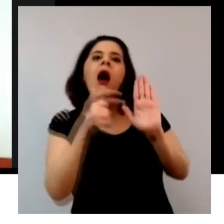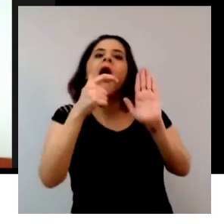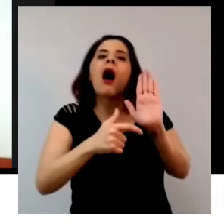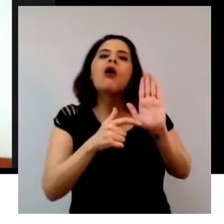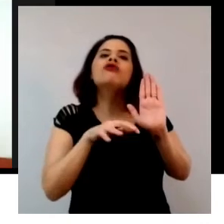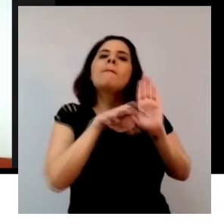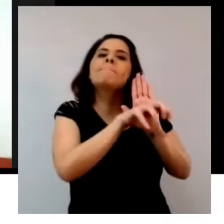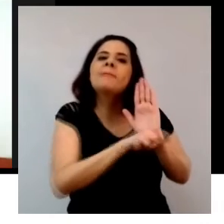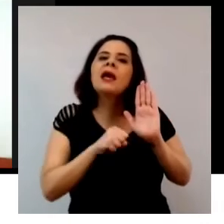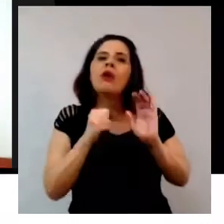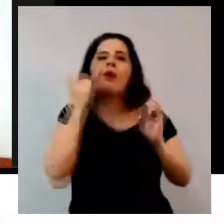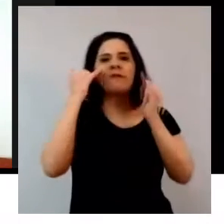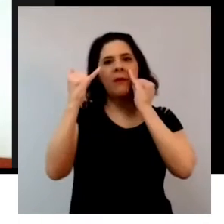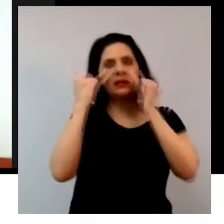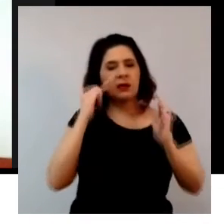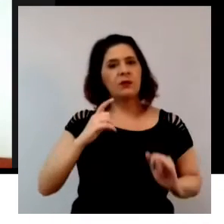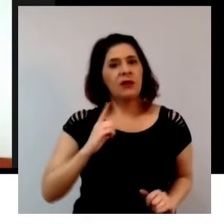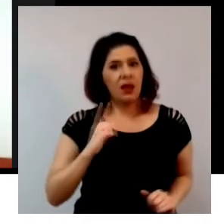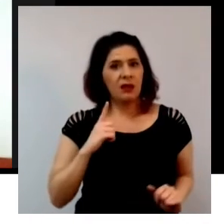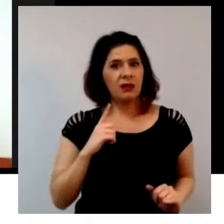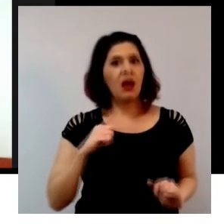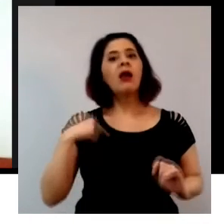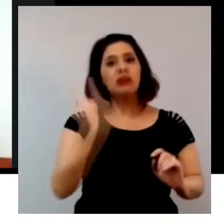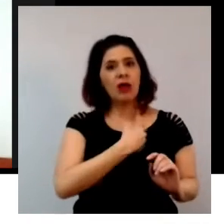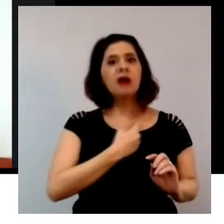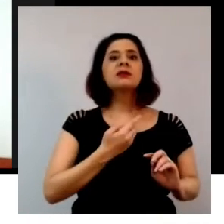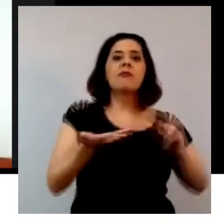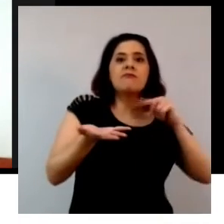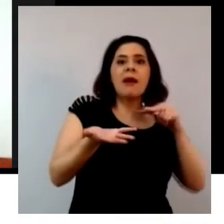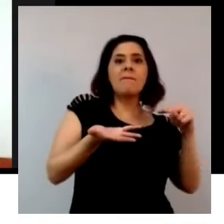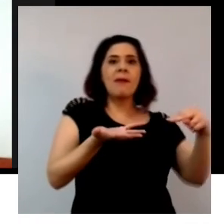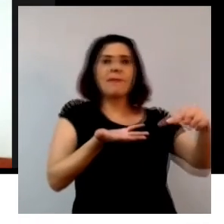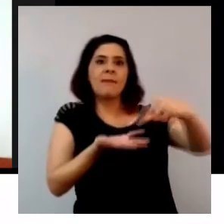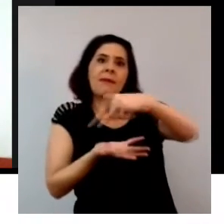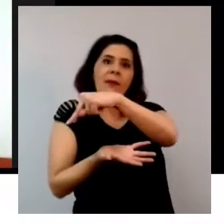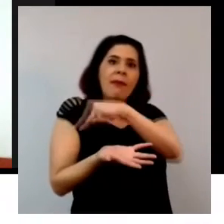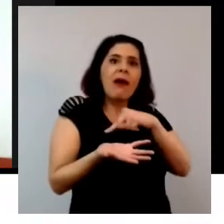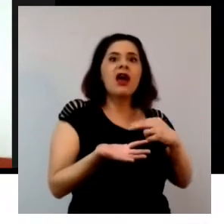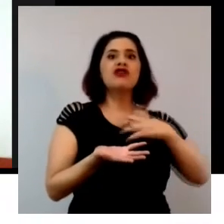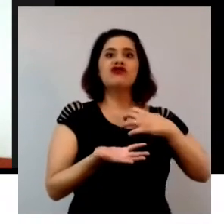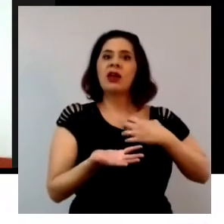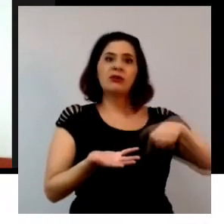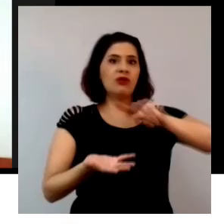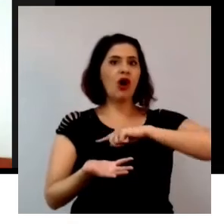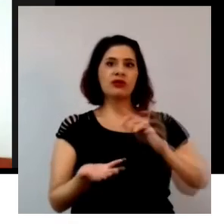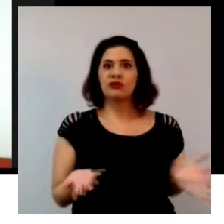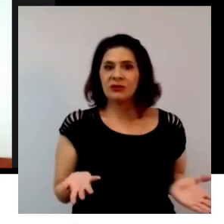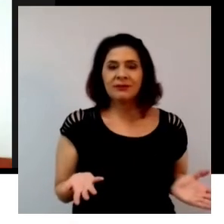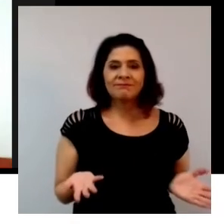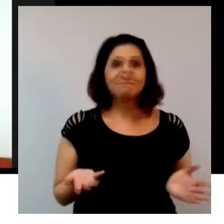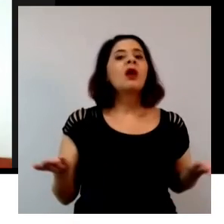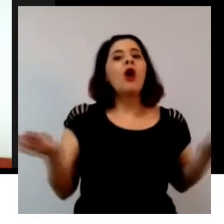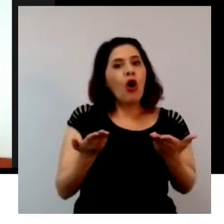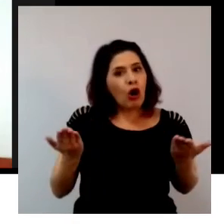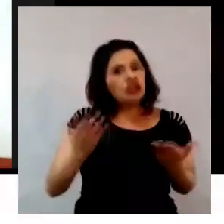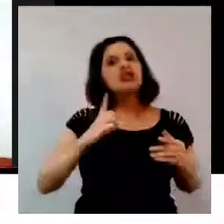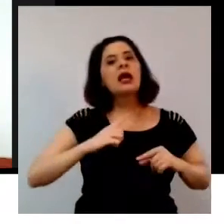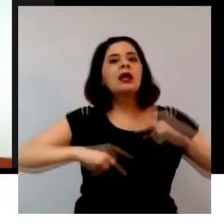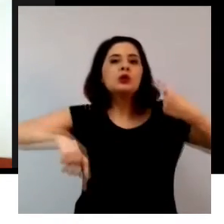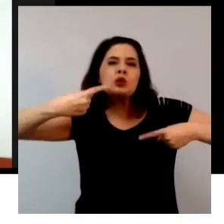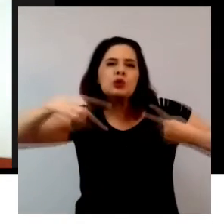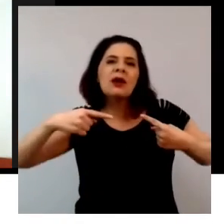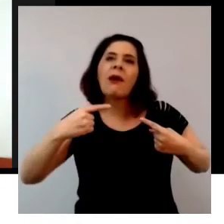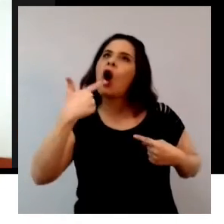a discussão hoje em dia passa por é um outro léxico, que não tem mais muito a ver com neutralidade e